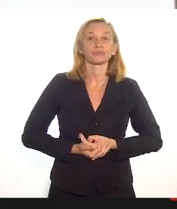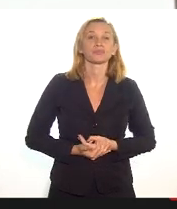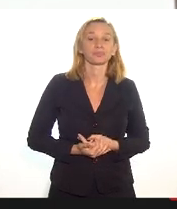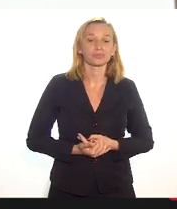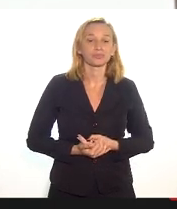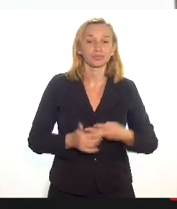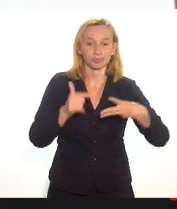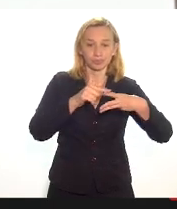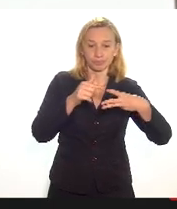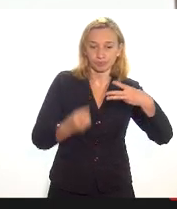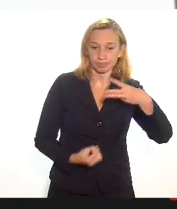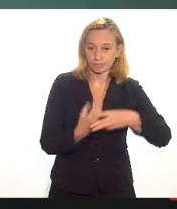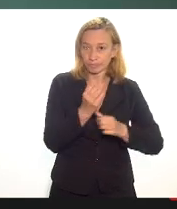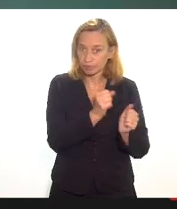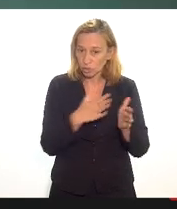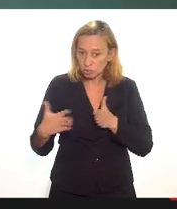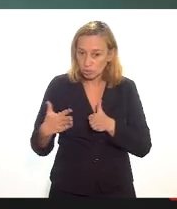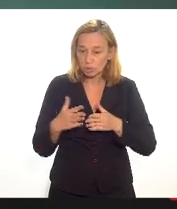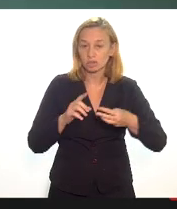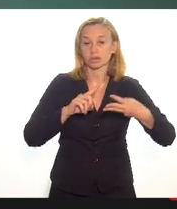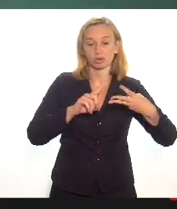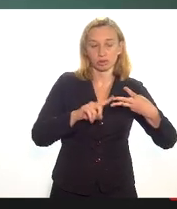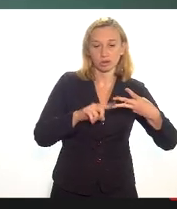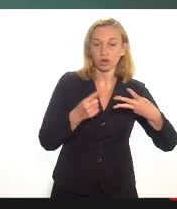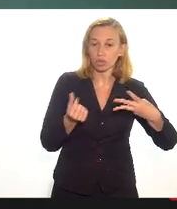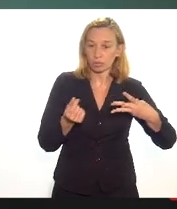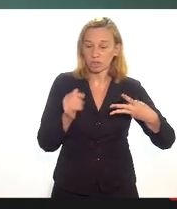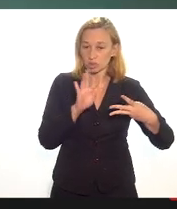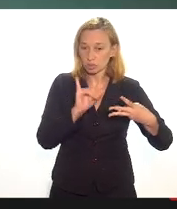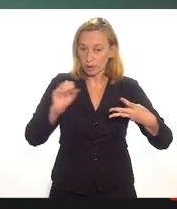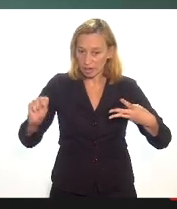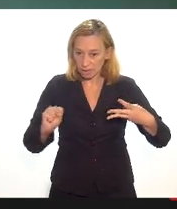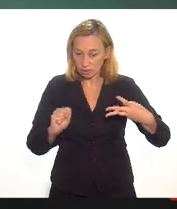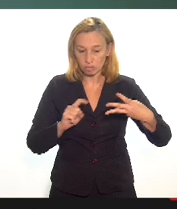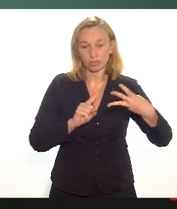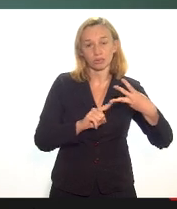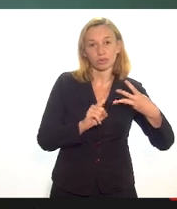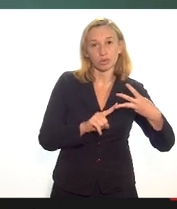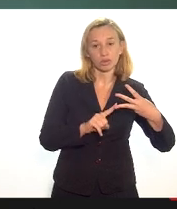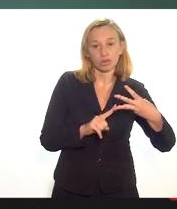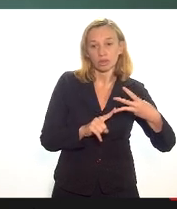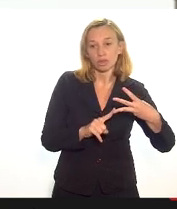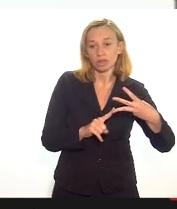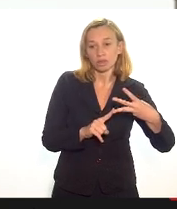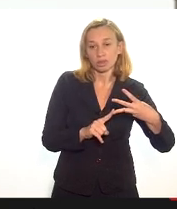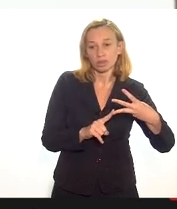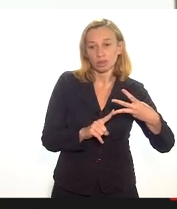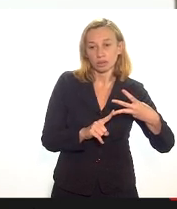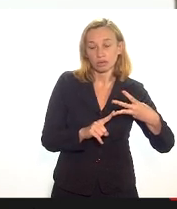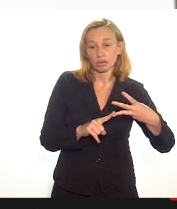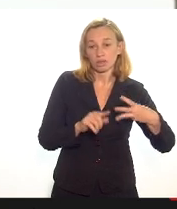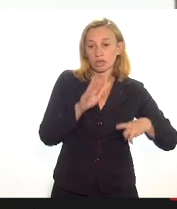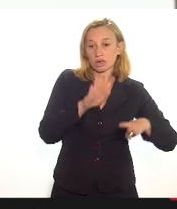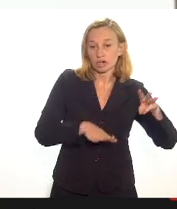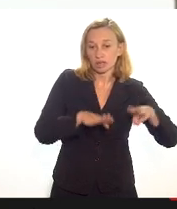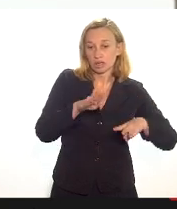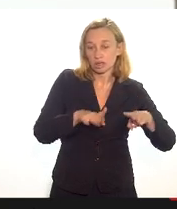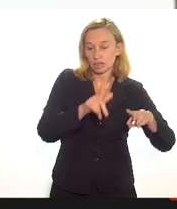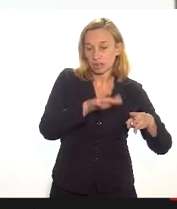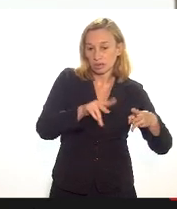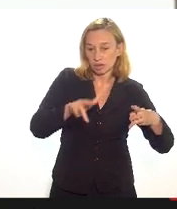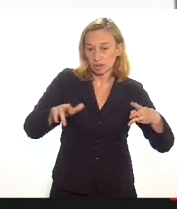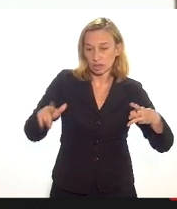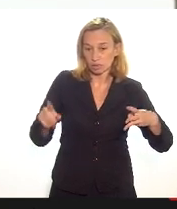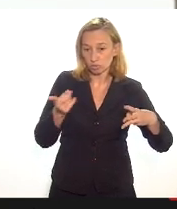a produção, o preço do barril Brent e a variação cambial do